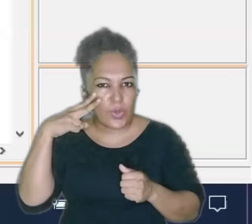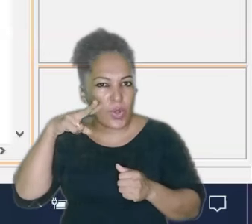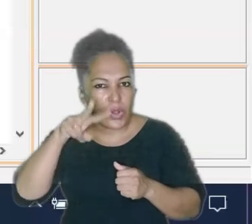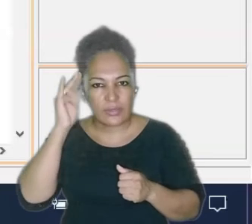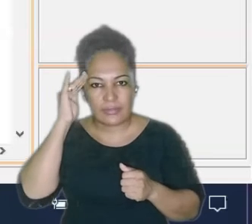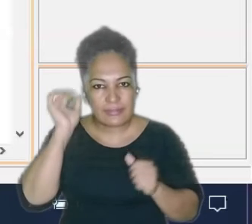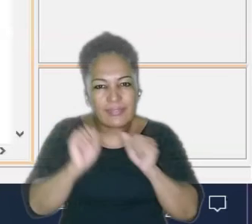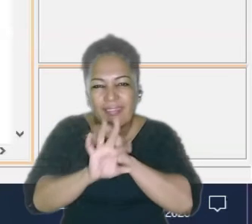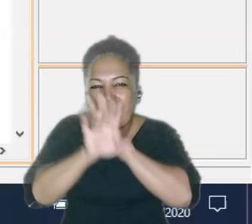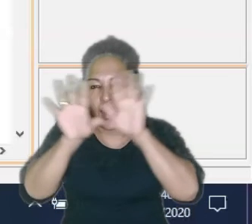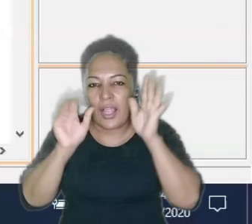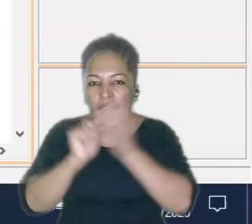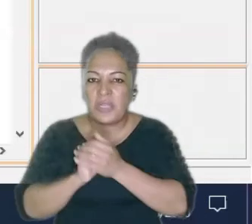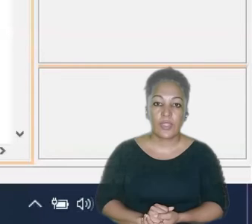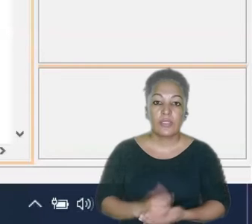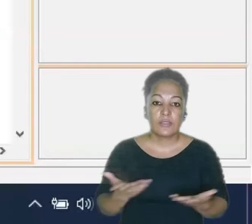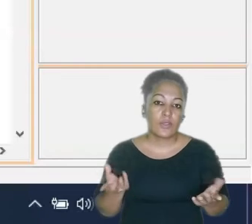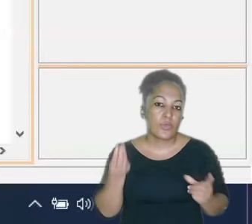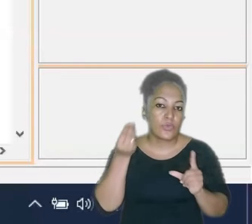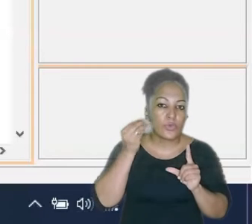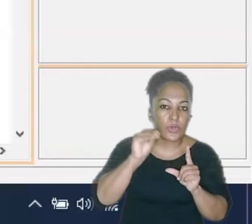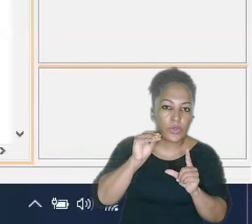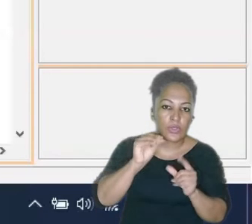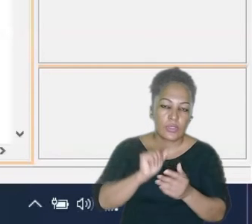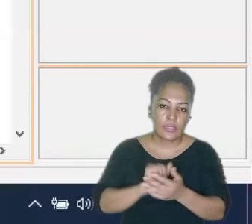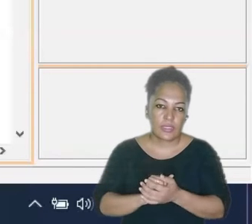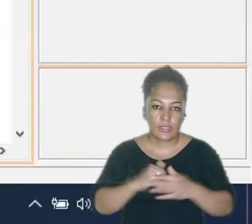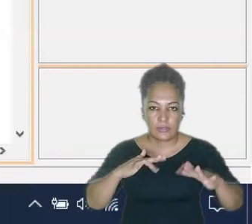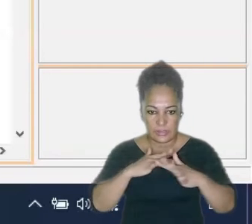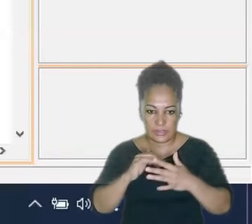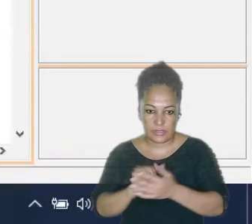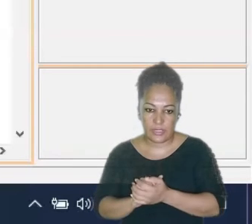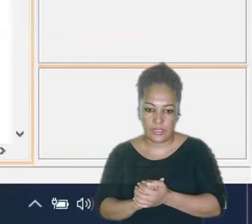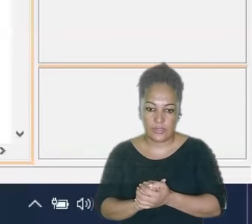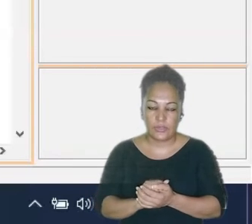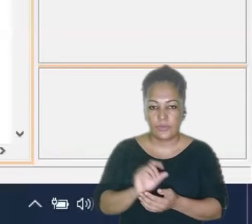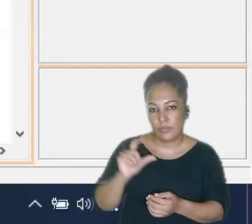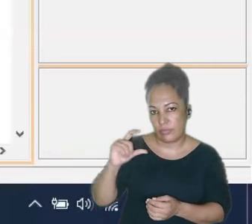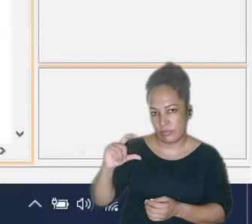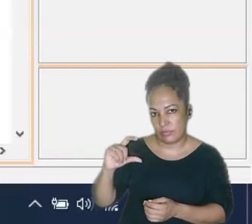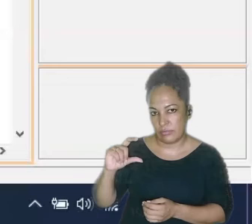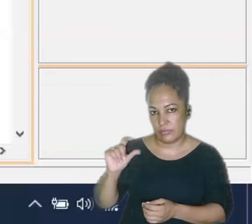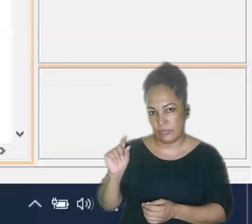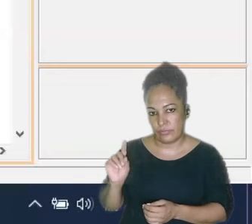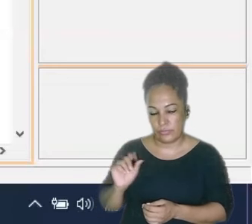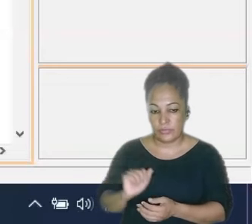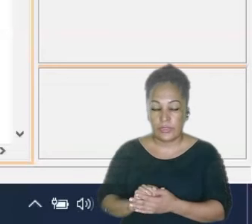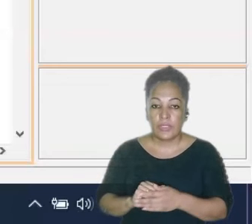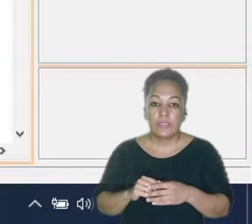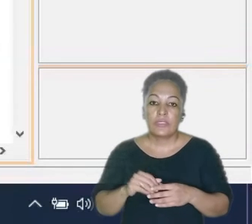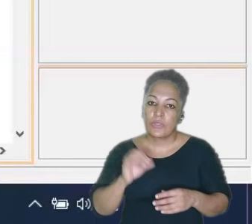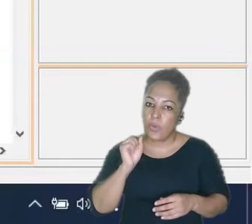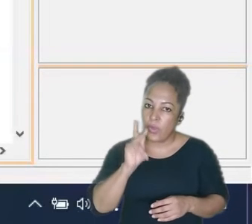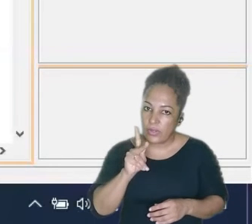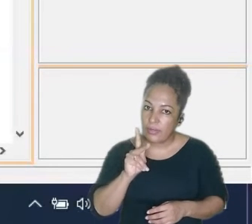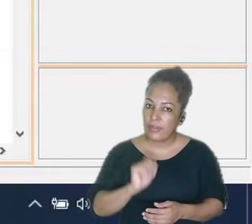de olhar, tá? Não pode ser uma relação passando em cima da outra, tudo desorganizado, fica aí não dá, né, galera? Então